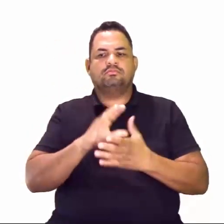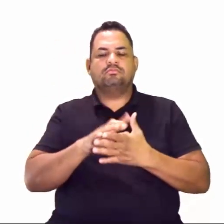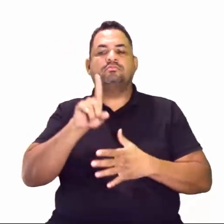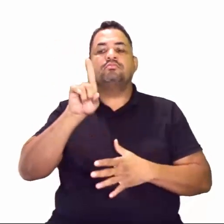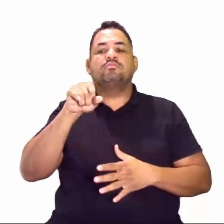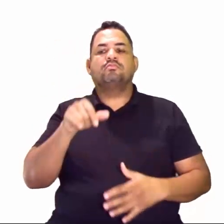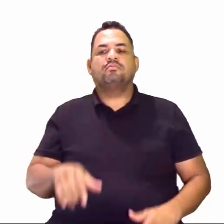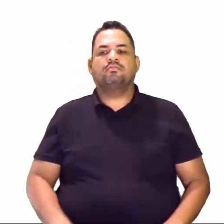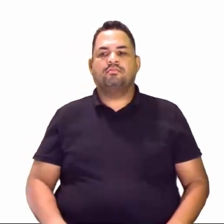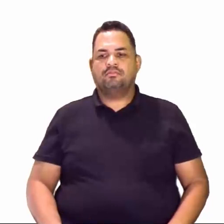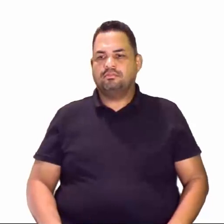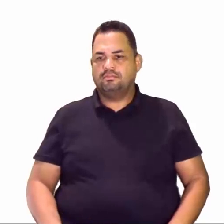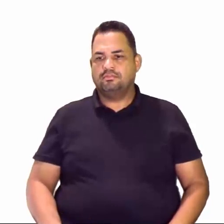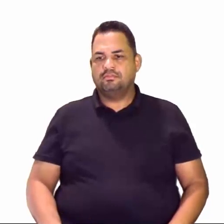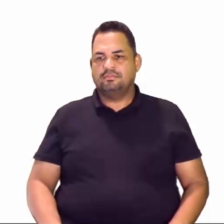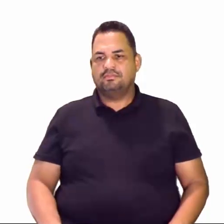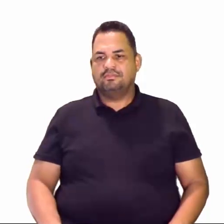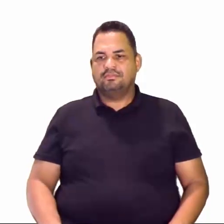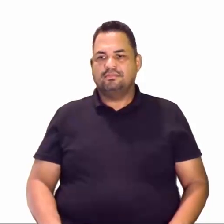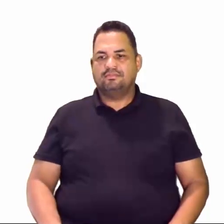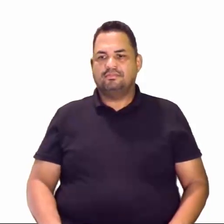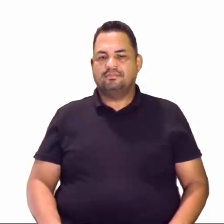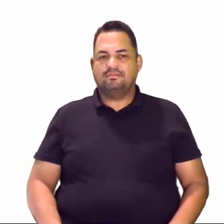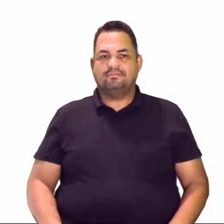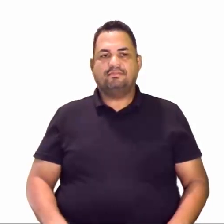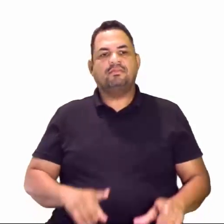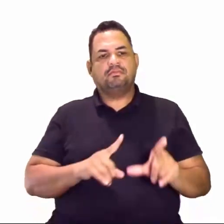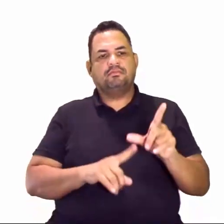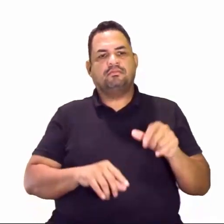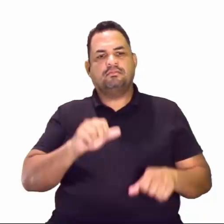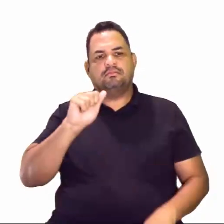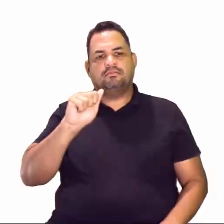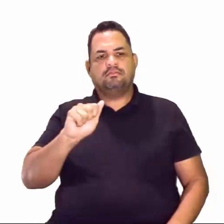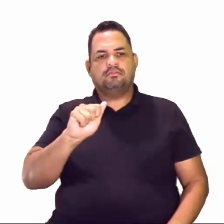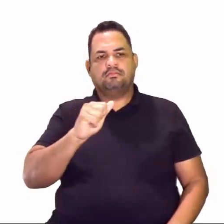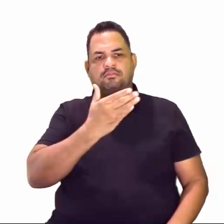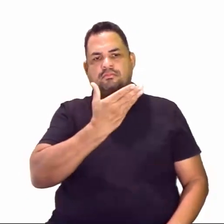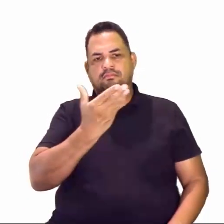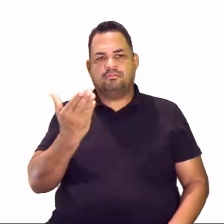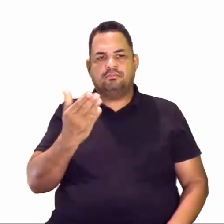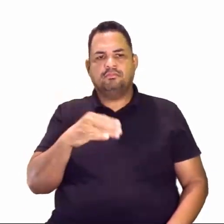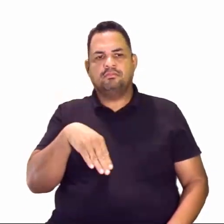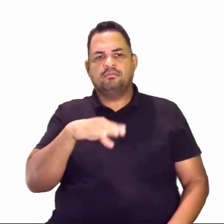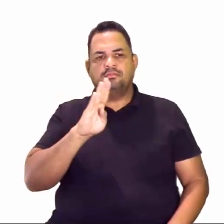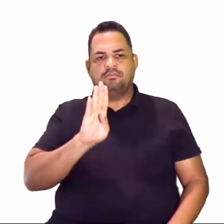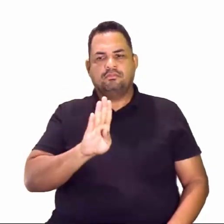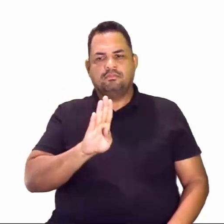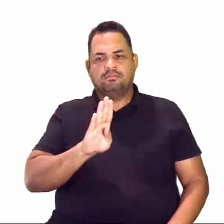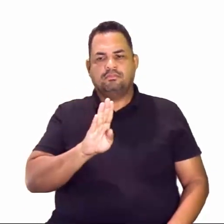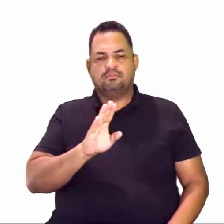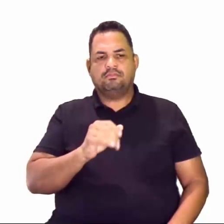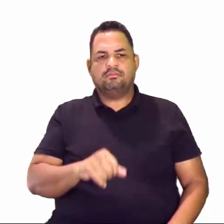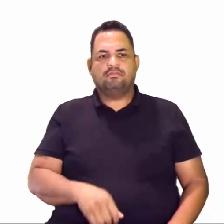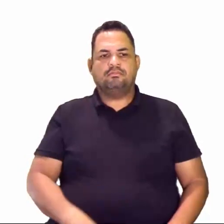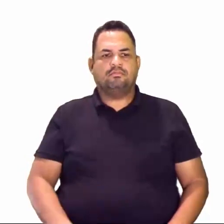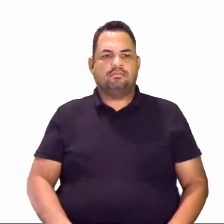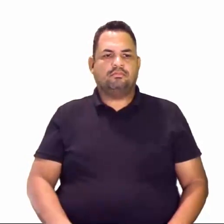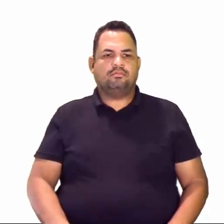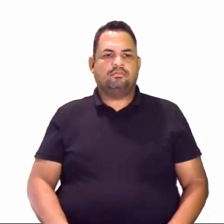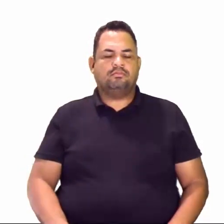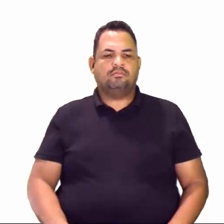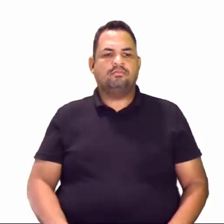é. Então, veja bem, será que é a letra A, C2H4O2? Será que é a letra B,